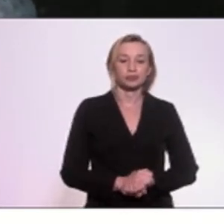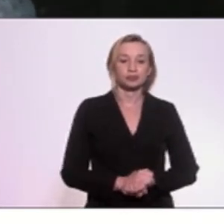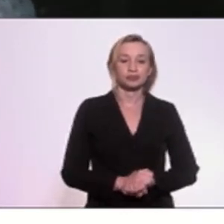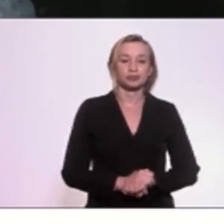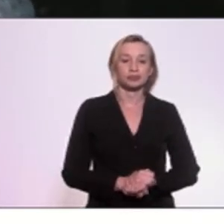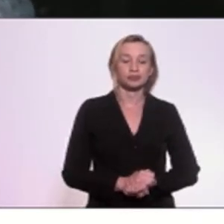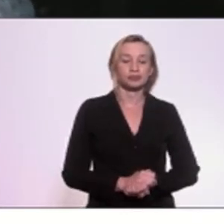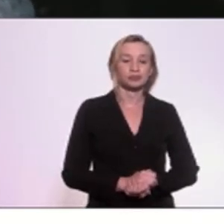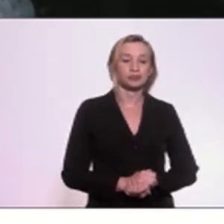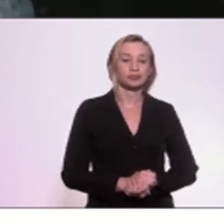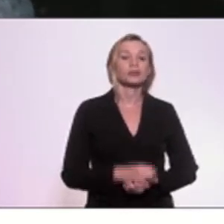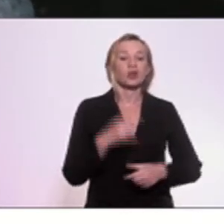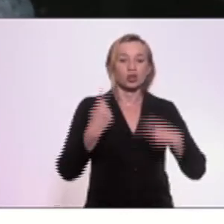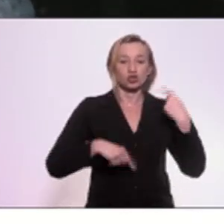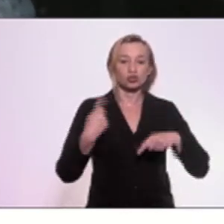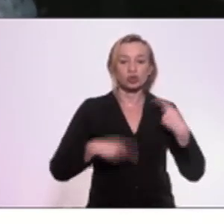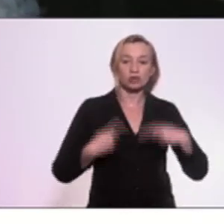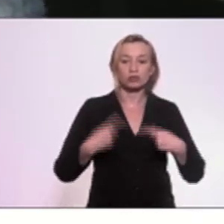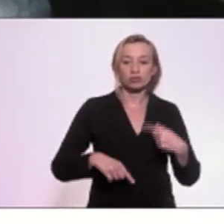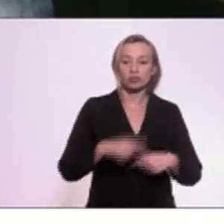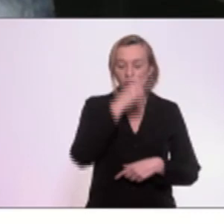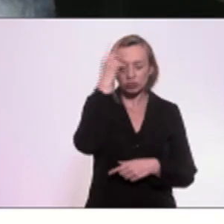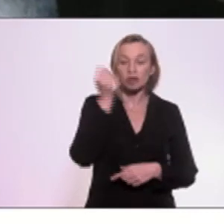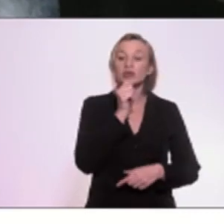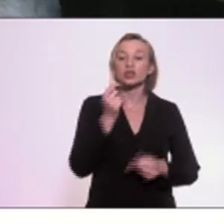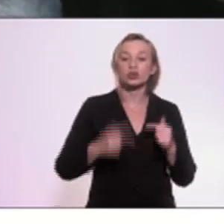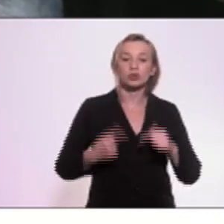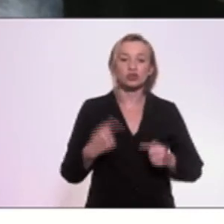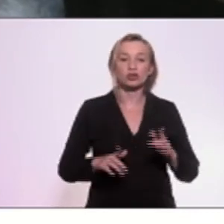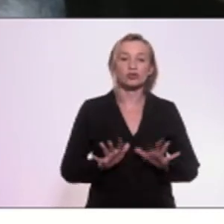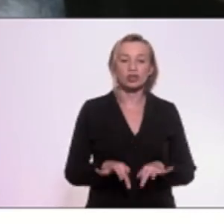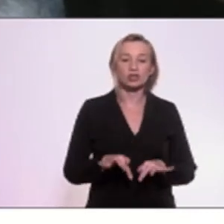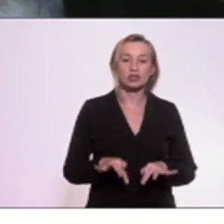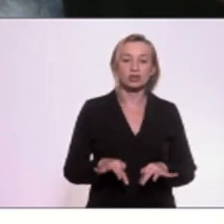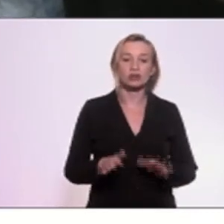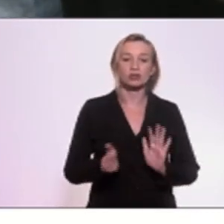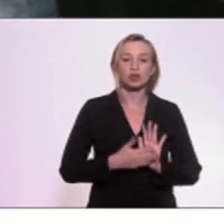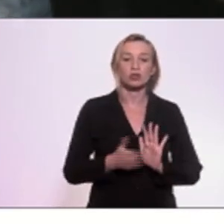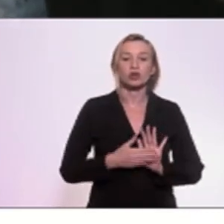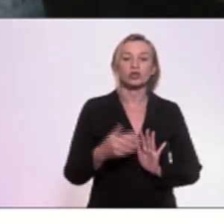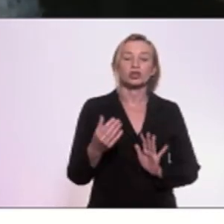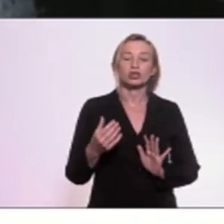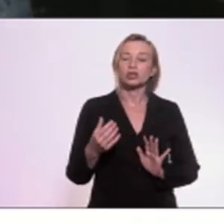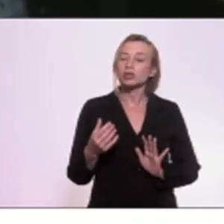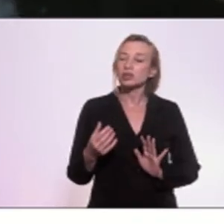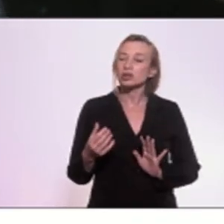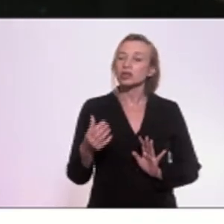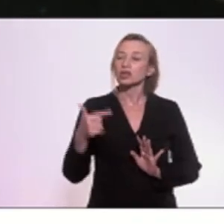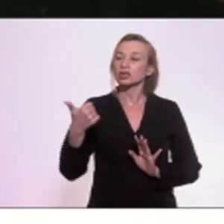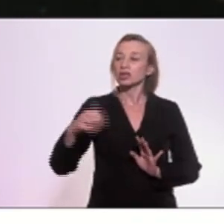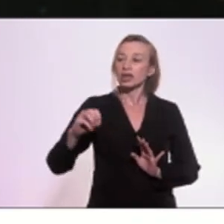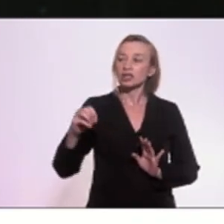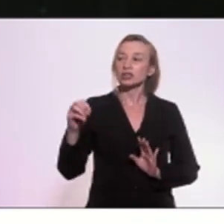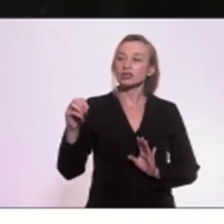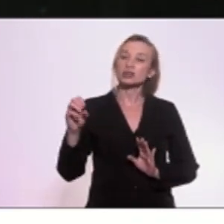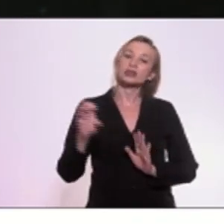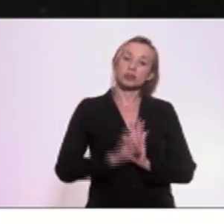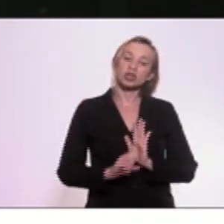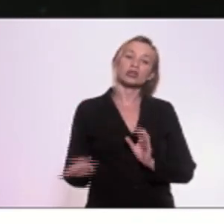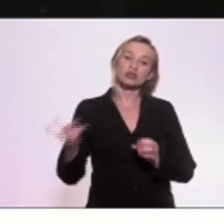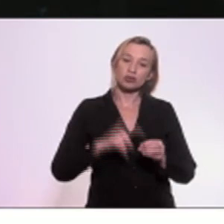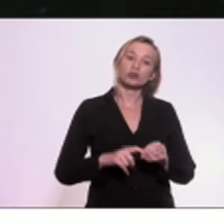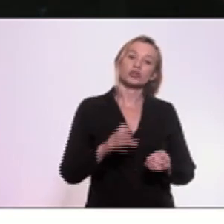Com os pareceres emitidos em discussão, não havendo quem queira discutir, encerra da discussão, o presente proposta recebeu 10 emendas e retorna às